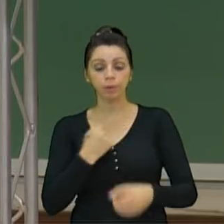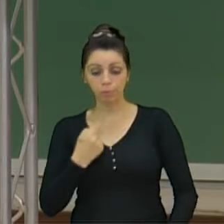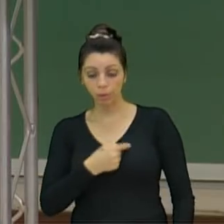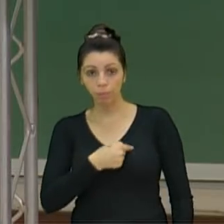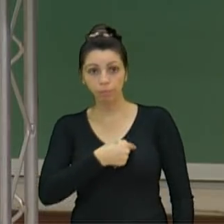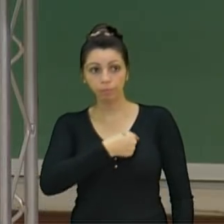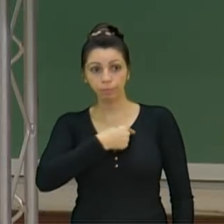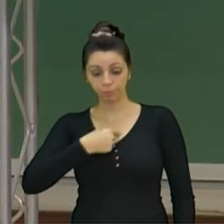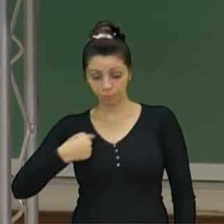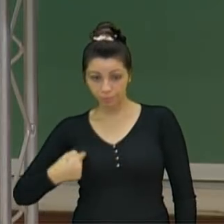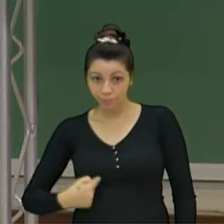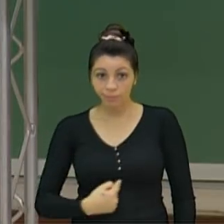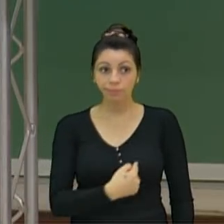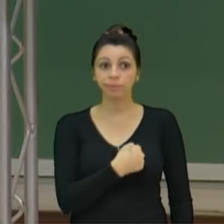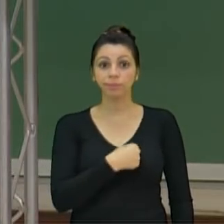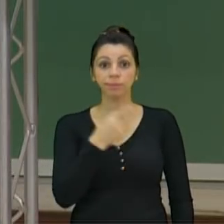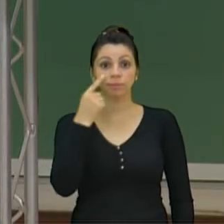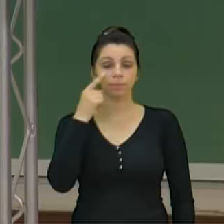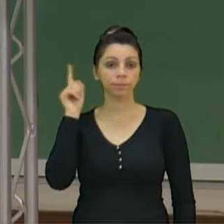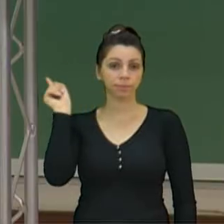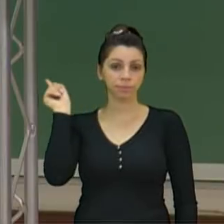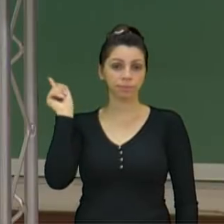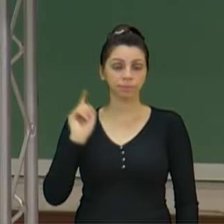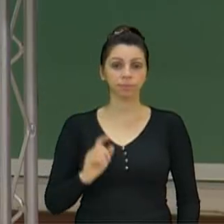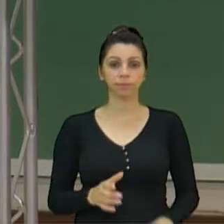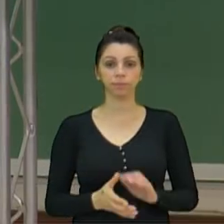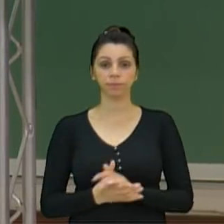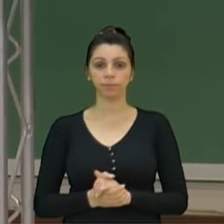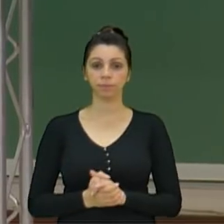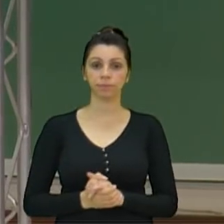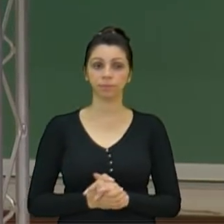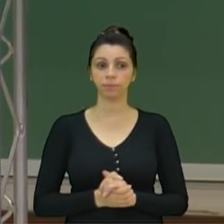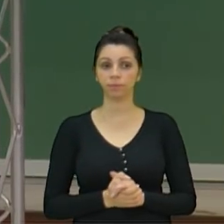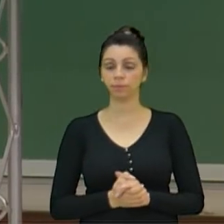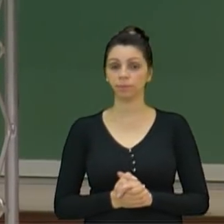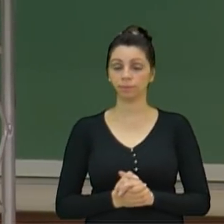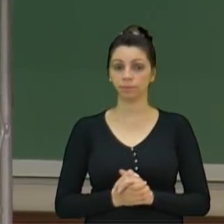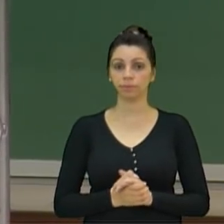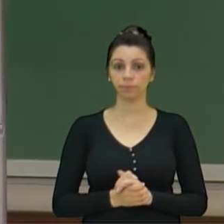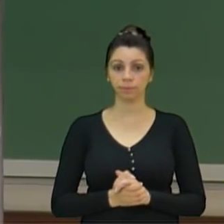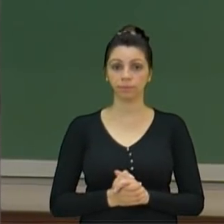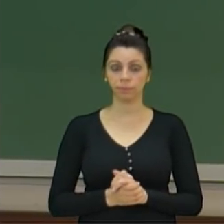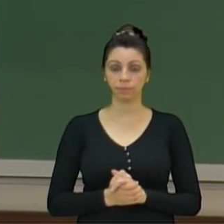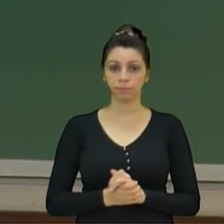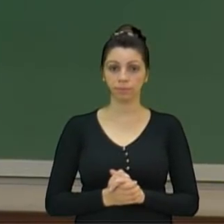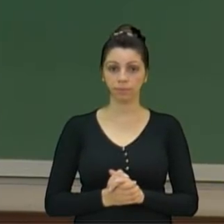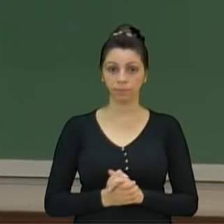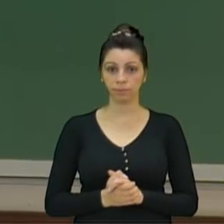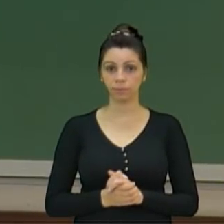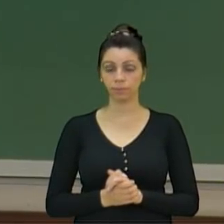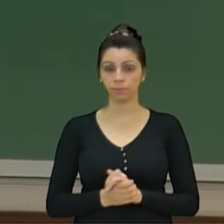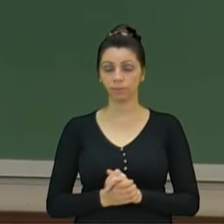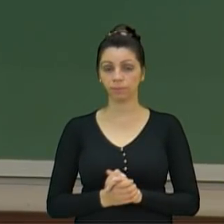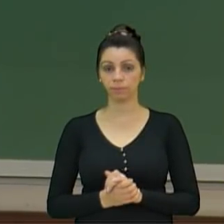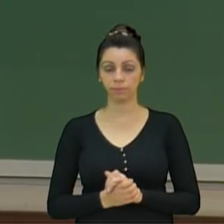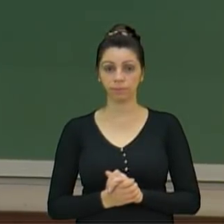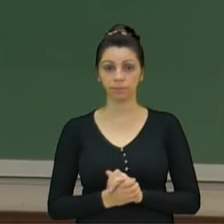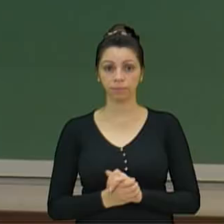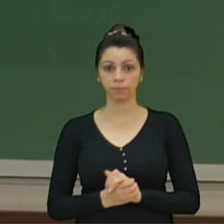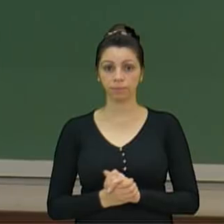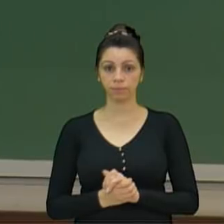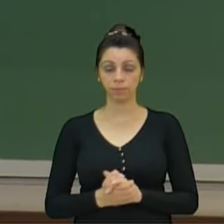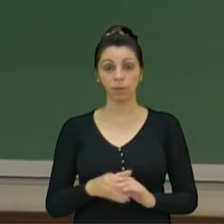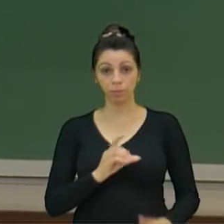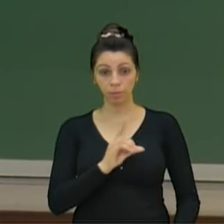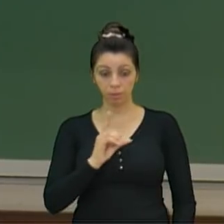assim? Então, olha só o esqueminha que a gente tem aqui, essa imagem. O sangue que vai sair do lado direito do nosso